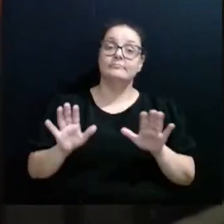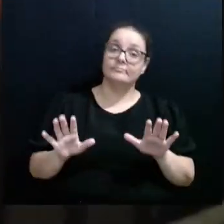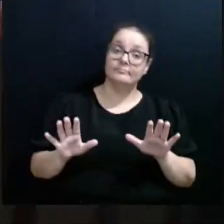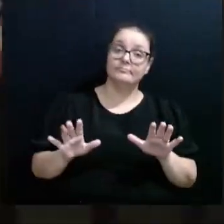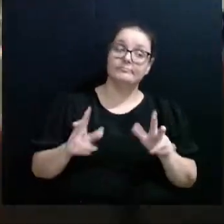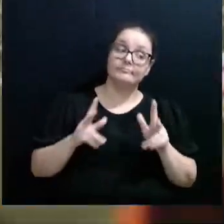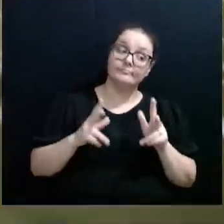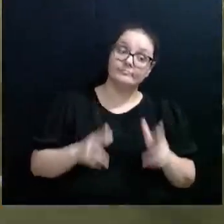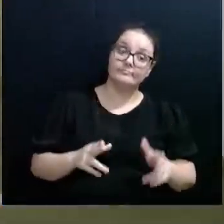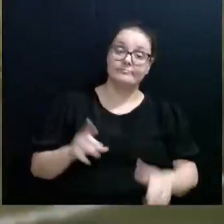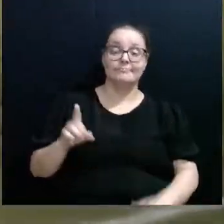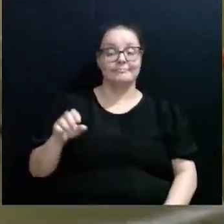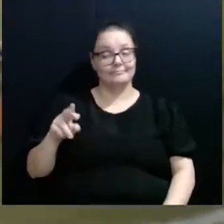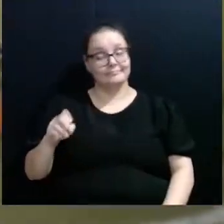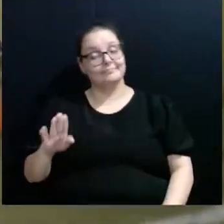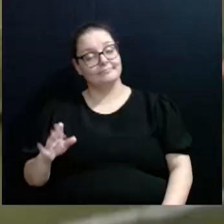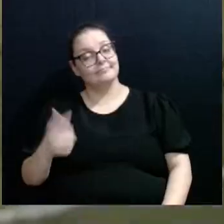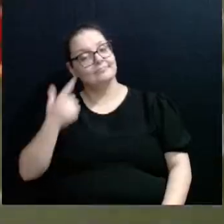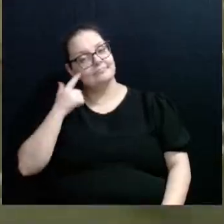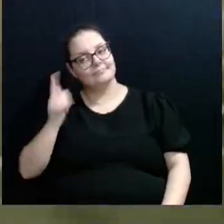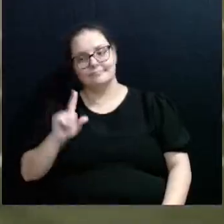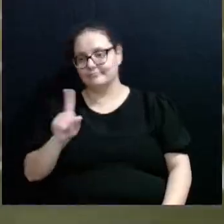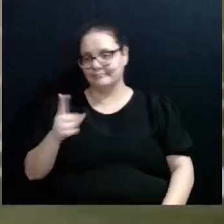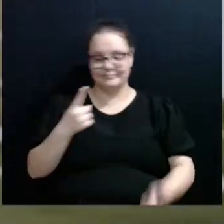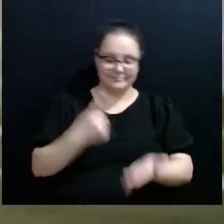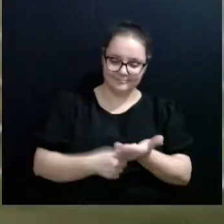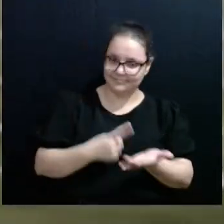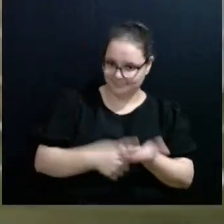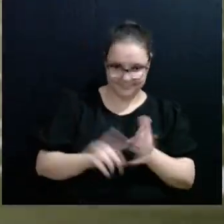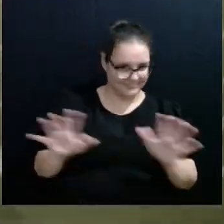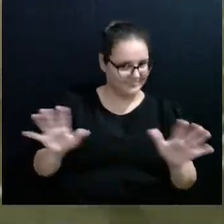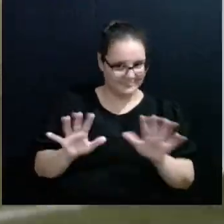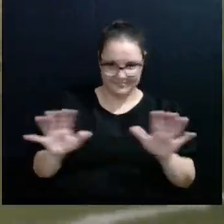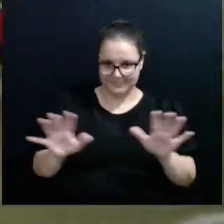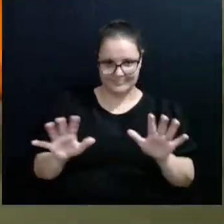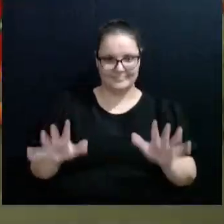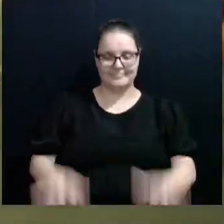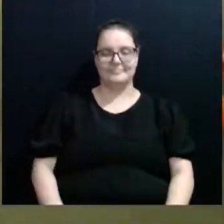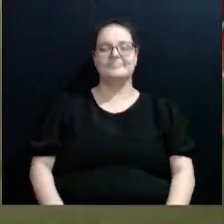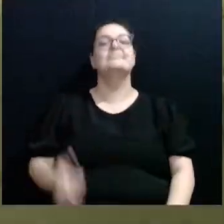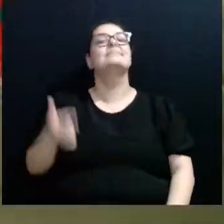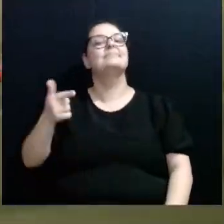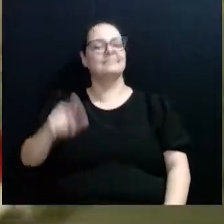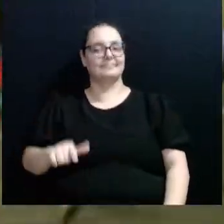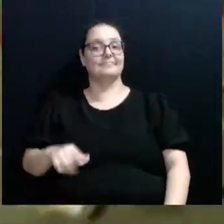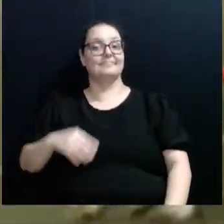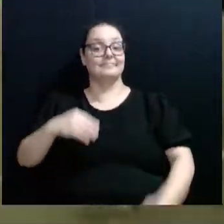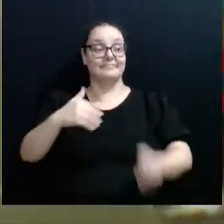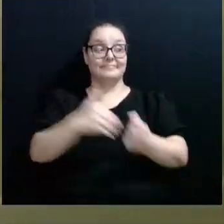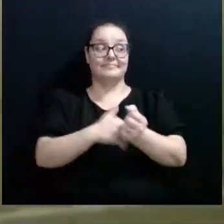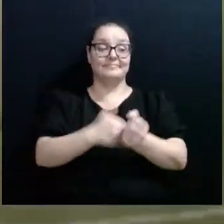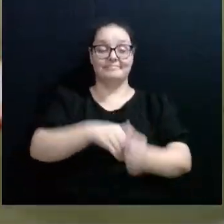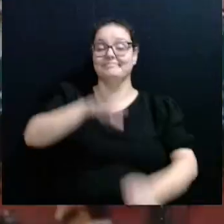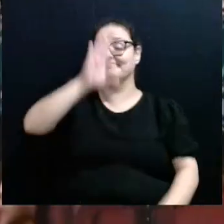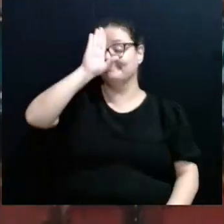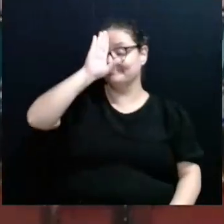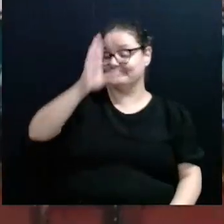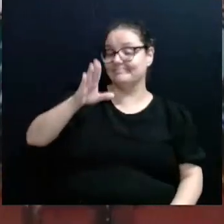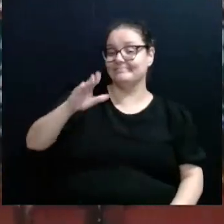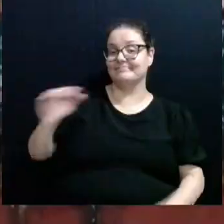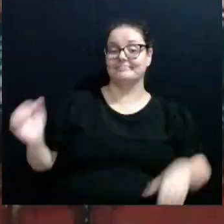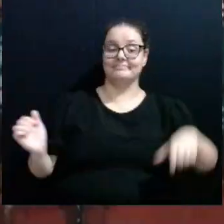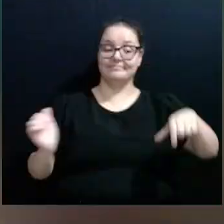ele não confirmou a escalação e mantém um mistério, principalmente no ataque. Quem será